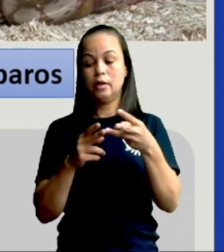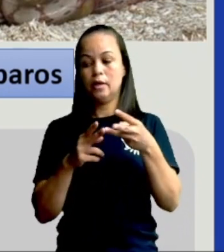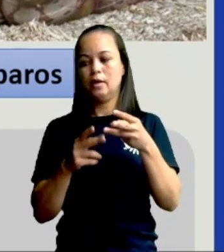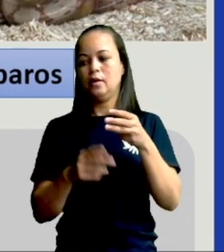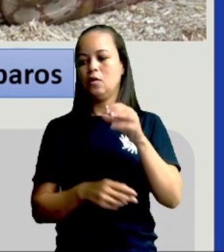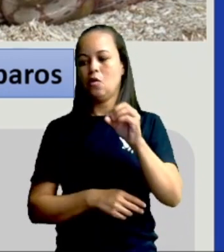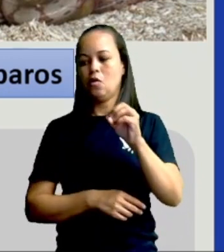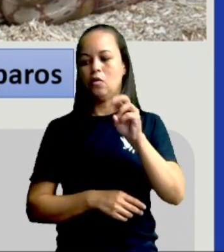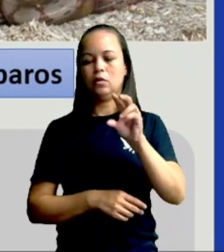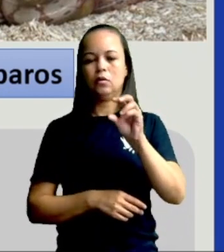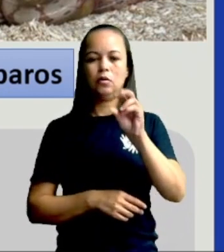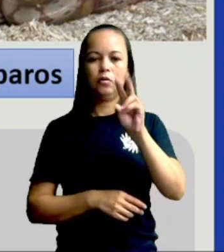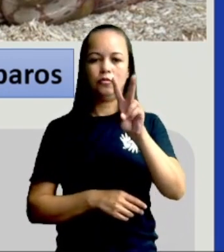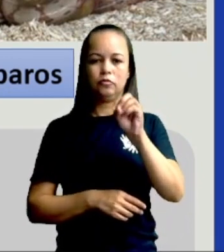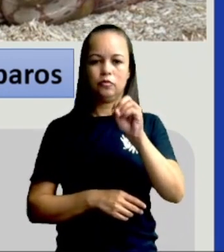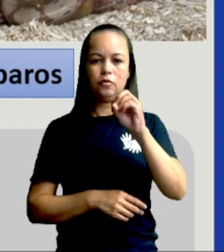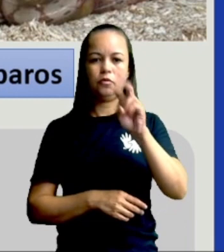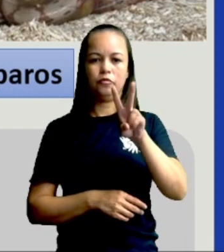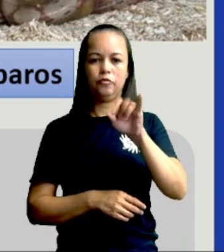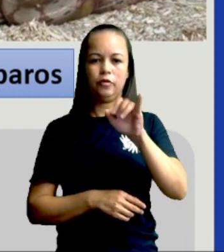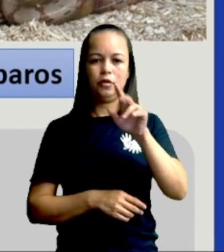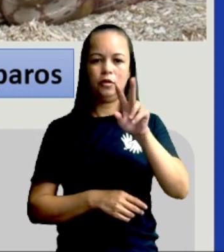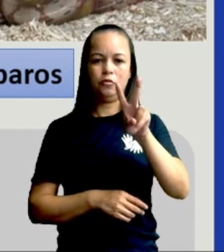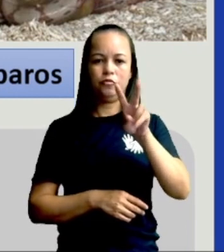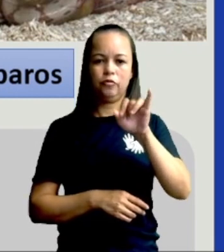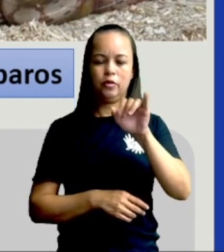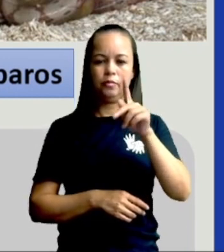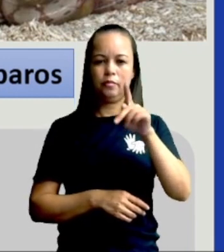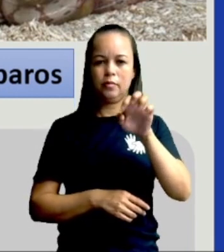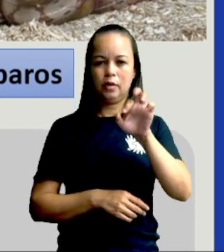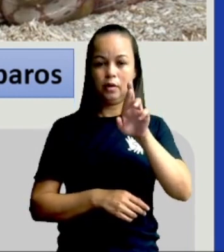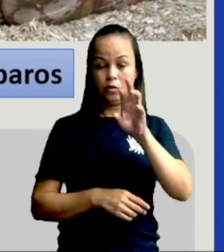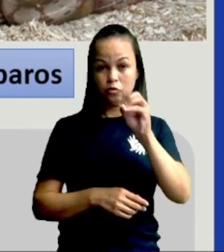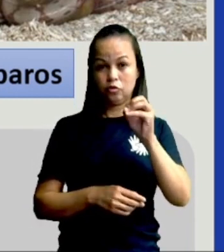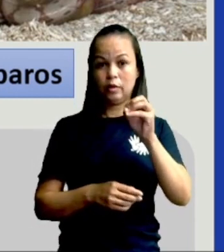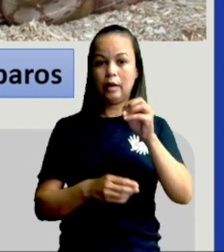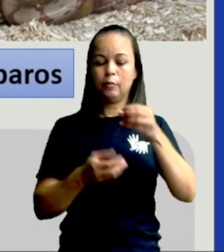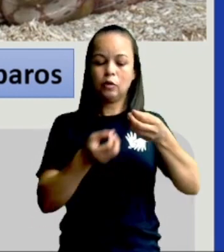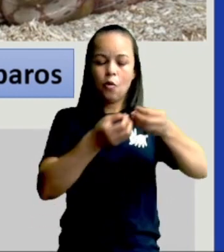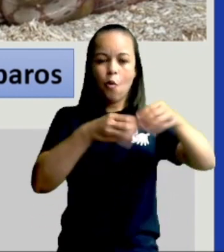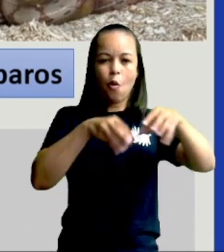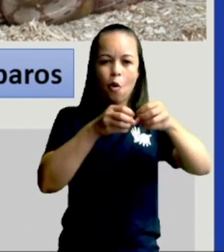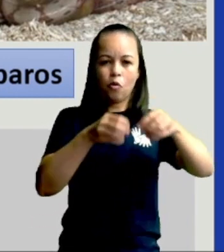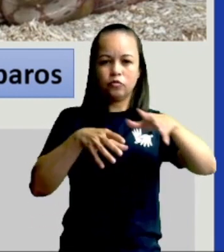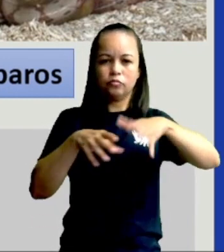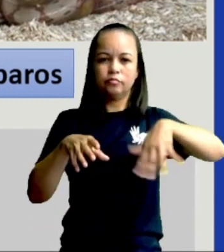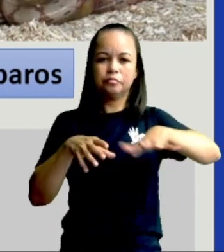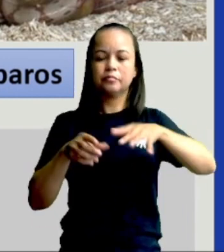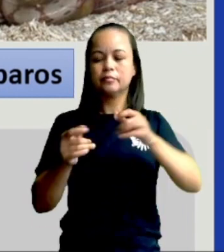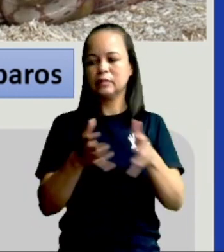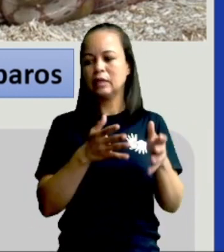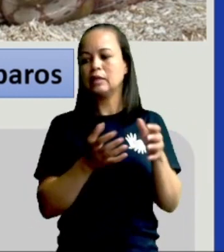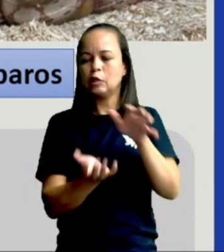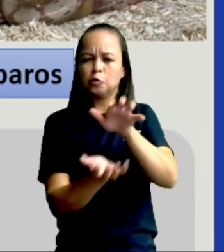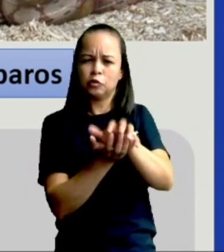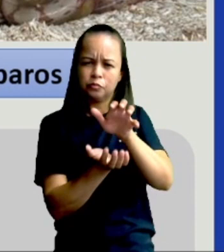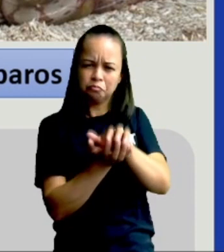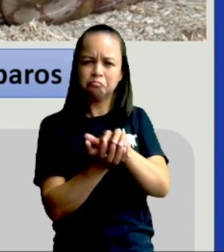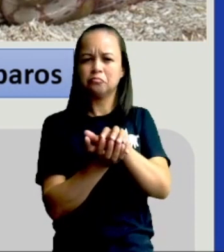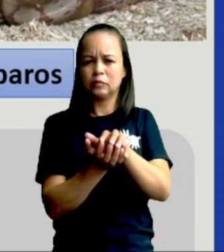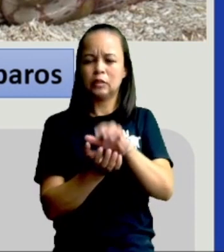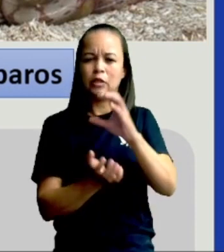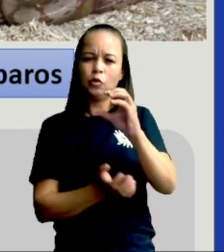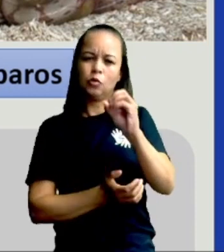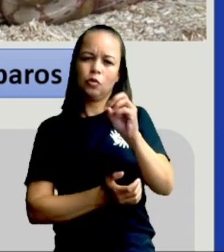que reproduzem-se por ovos, né? Eles põem ovos no ambiente. Entre eles está os crocodilianos, os jacarés